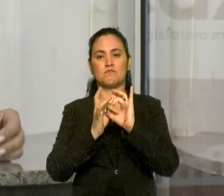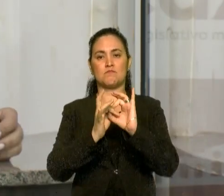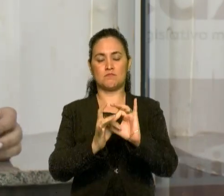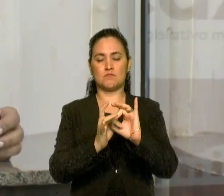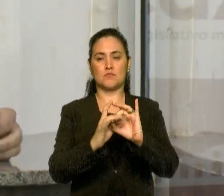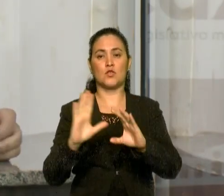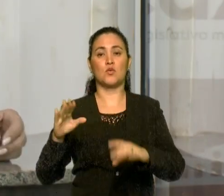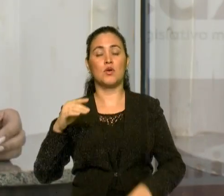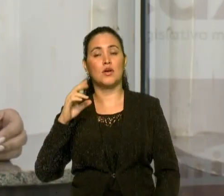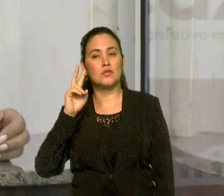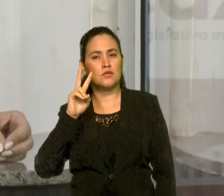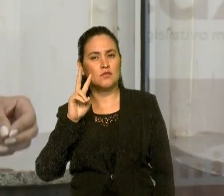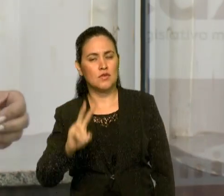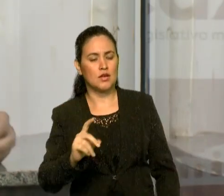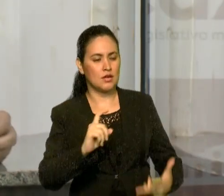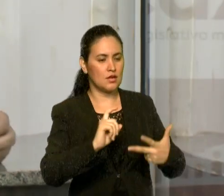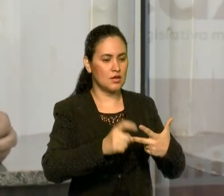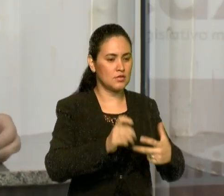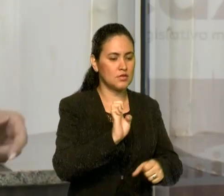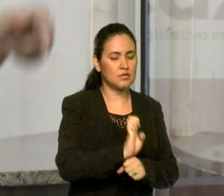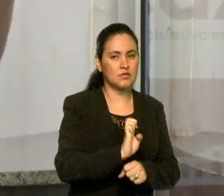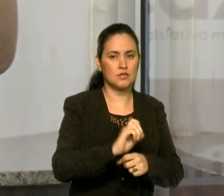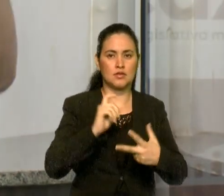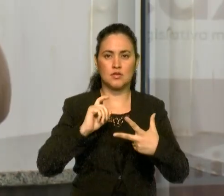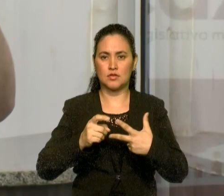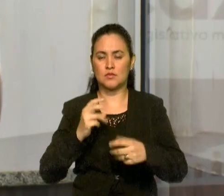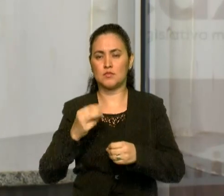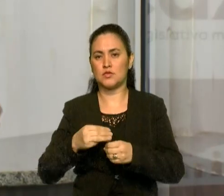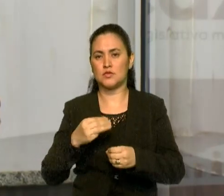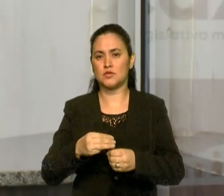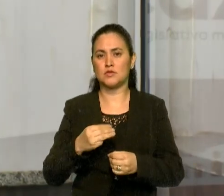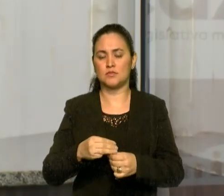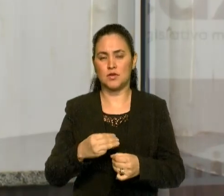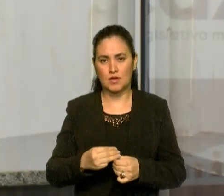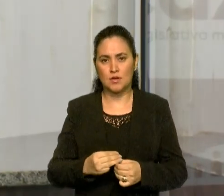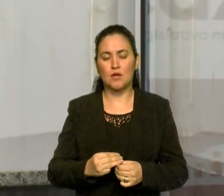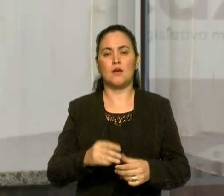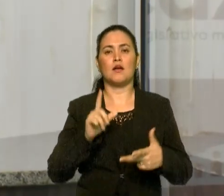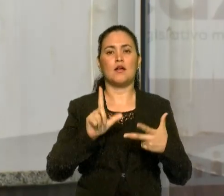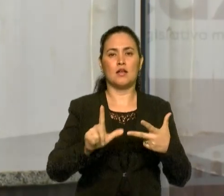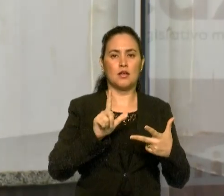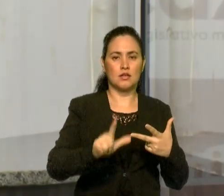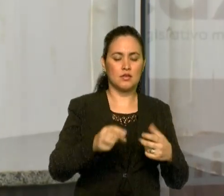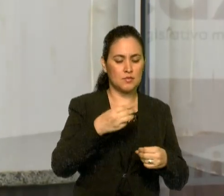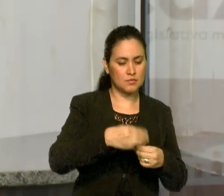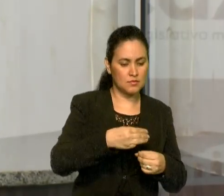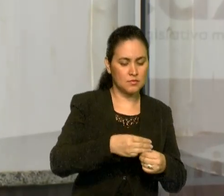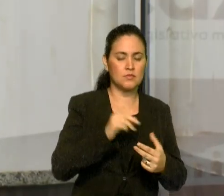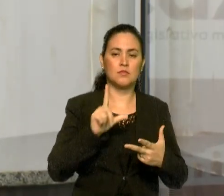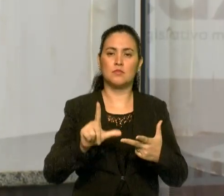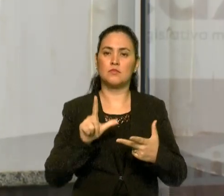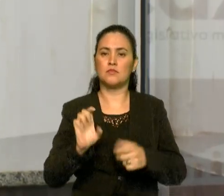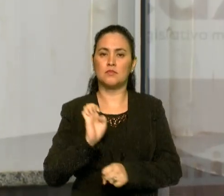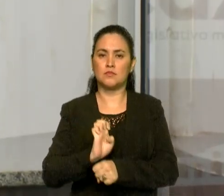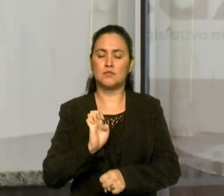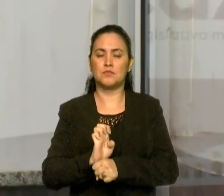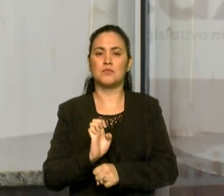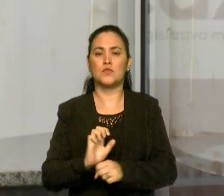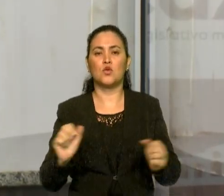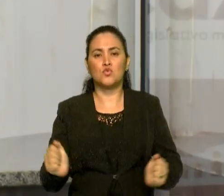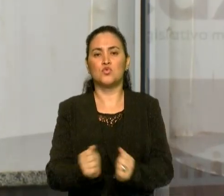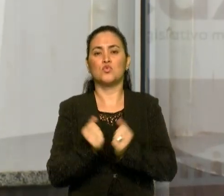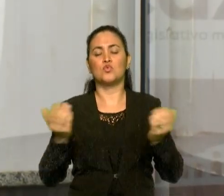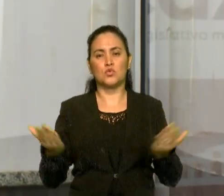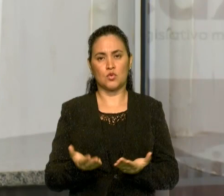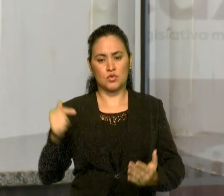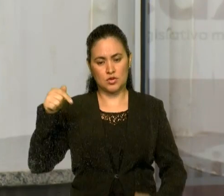os Legislativos Municipal e Estadual, todos aqui, hoje, presentes, prestigiando esse importante momento para o Estado do